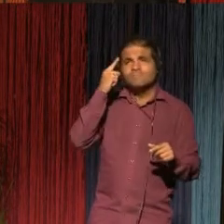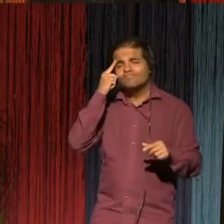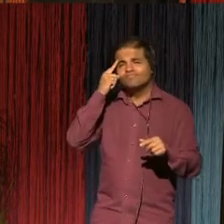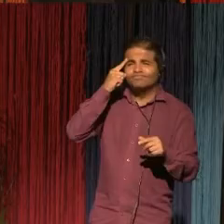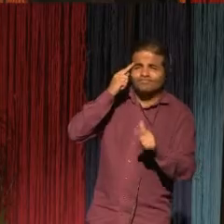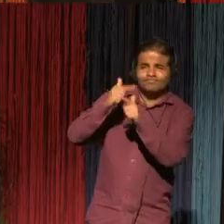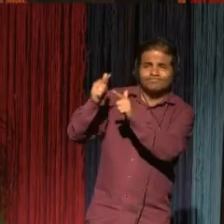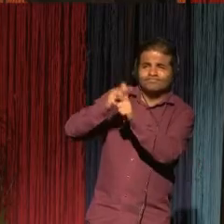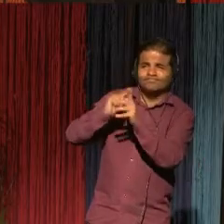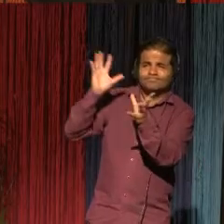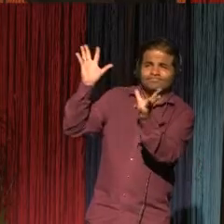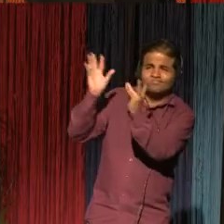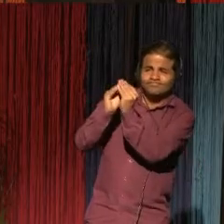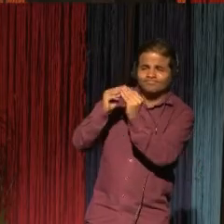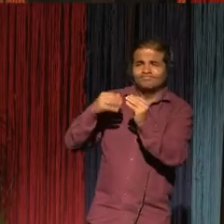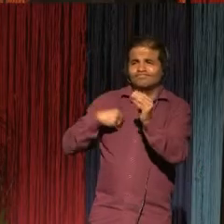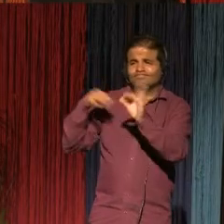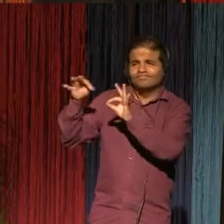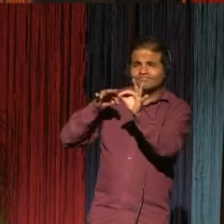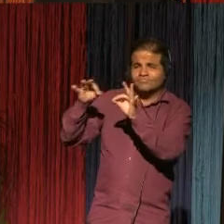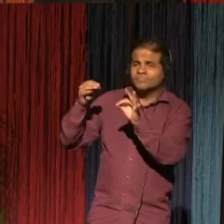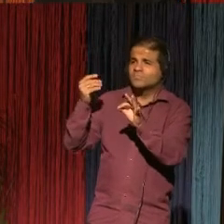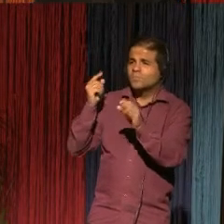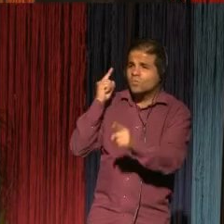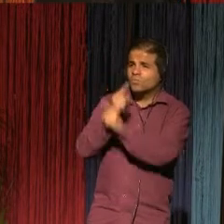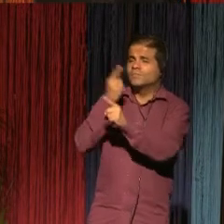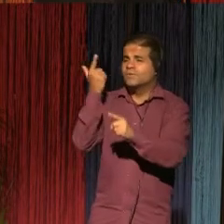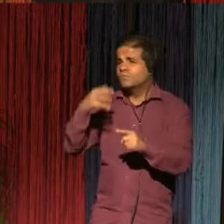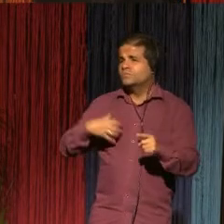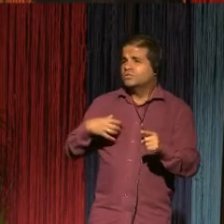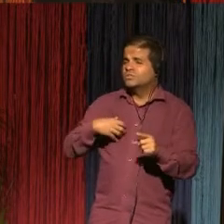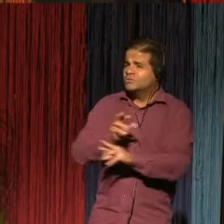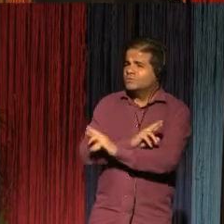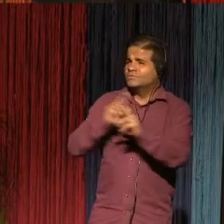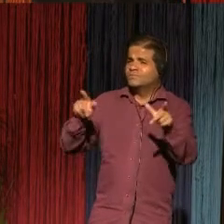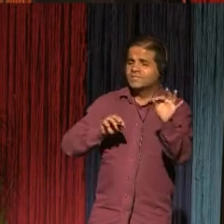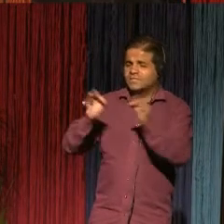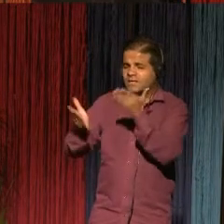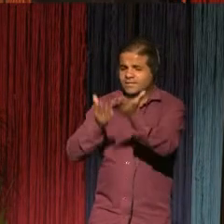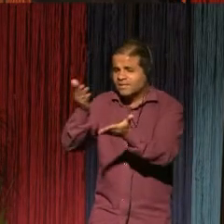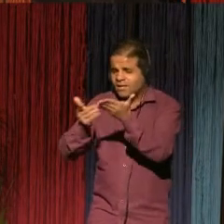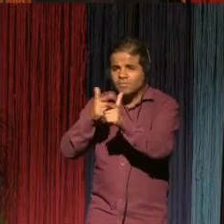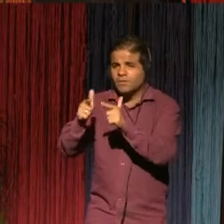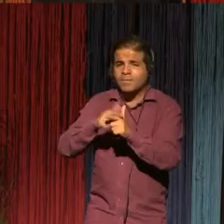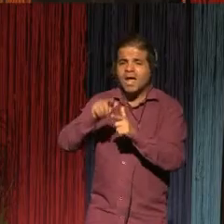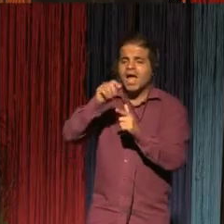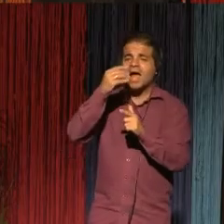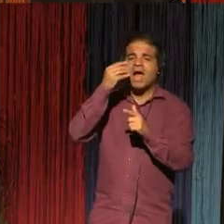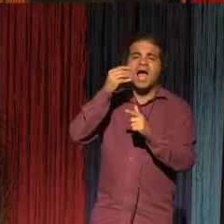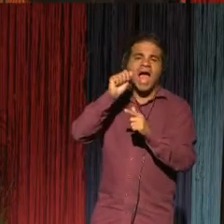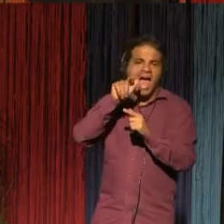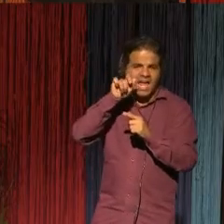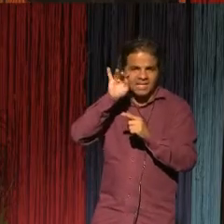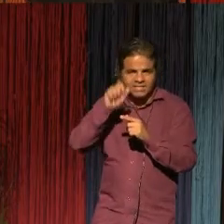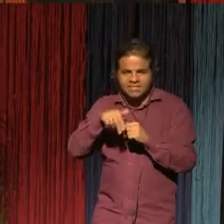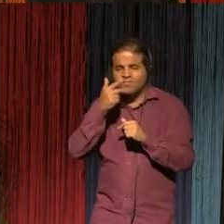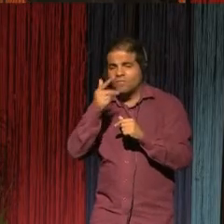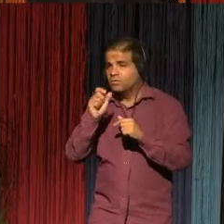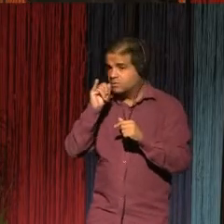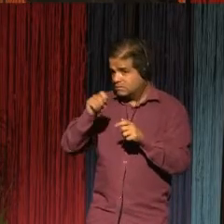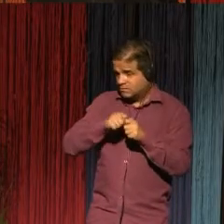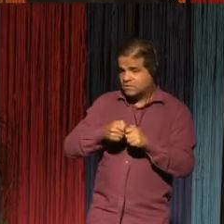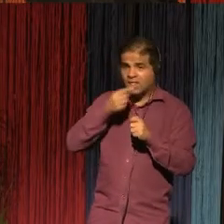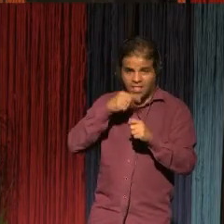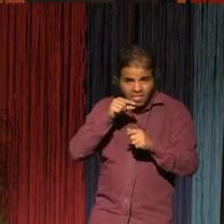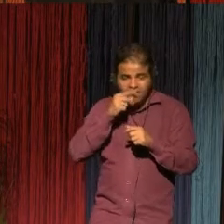formatar esse problema de maneira diferente, encontrar uma maneira totalmente diferente de lidar com o problema? O Einstein falou, se você sempre fizer